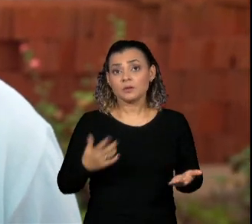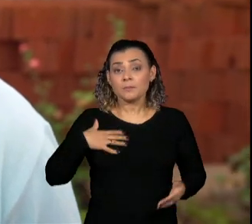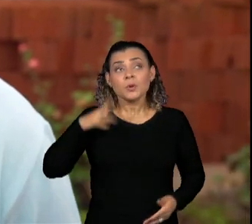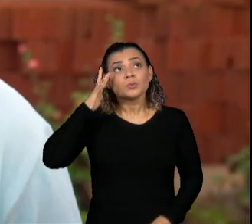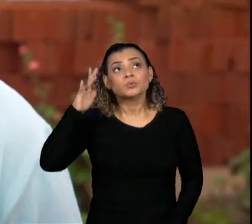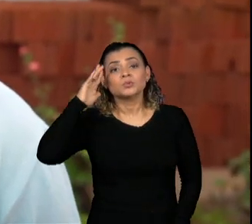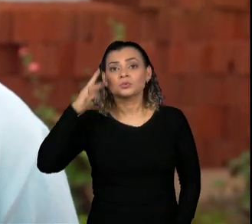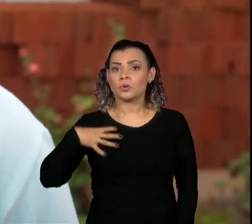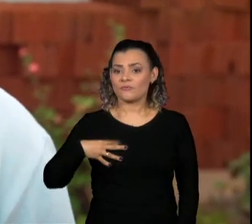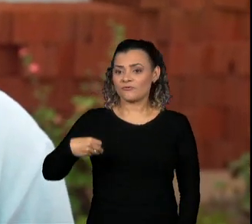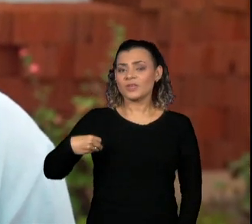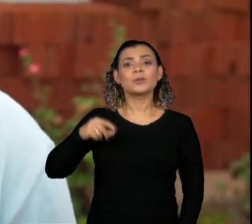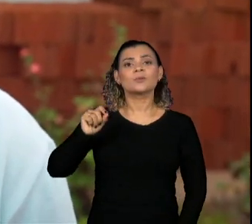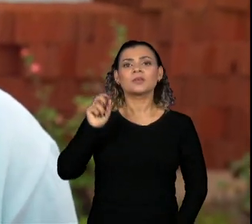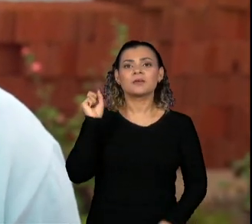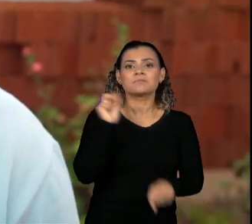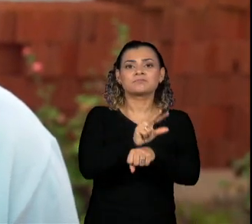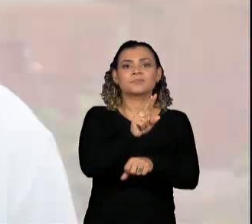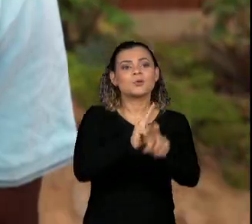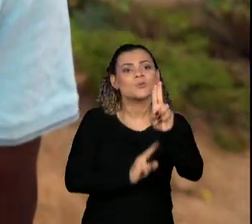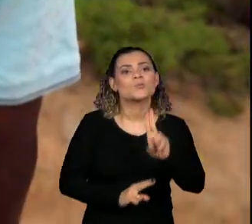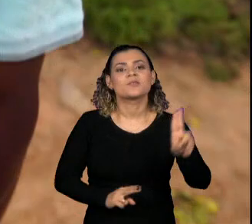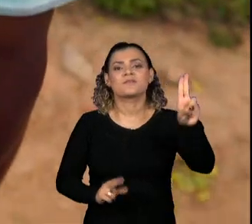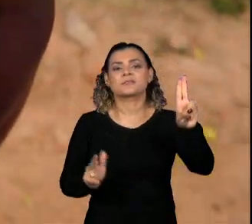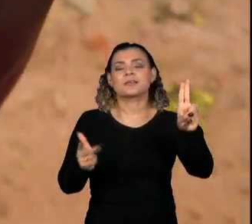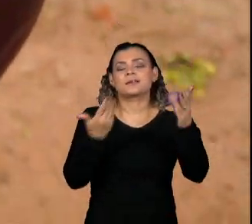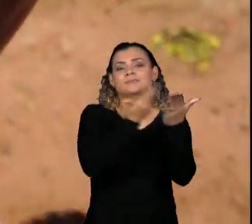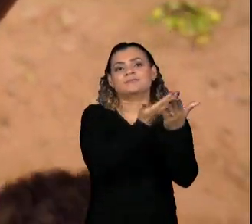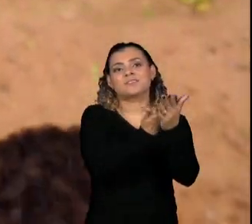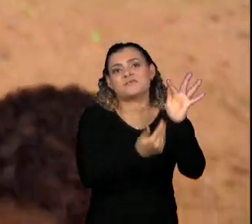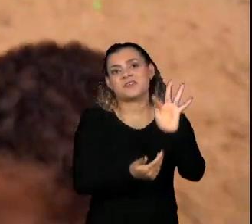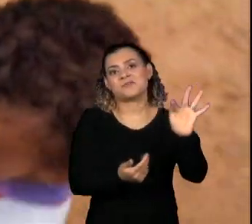na universidade, em uma universidade, né?